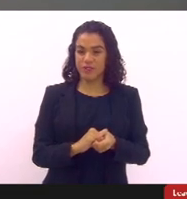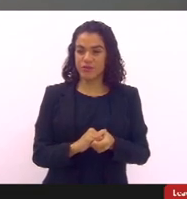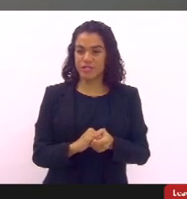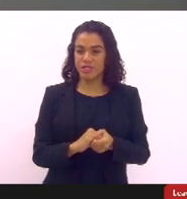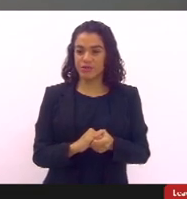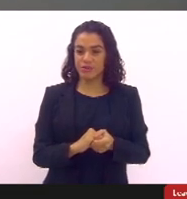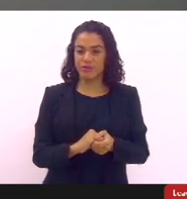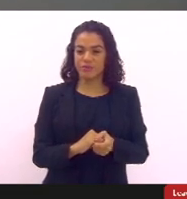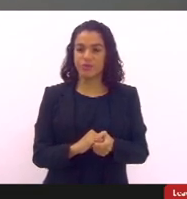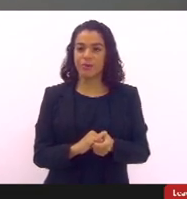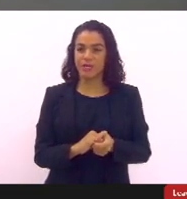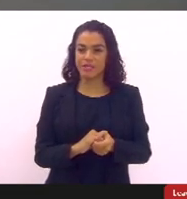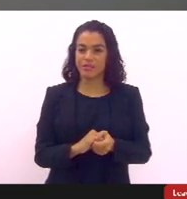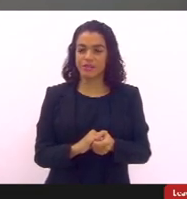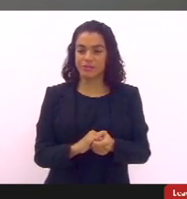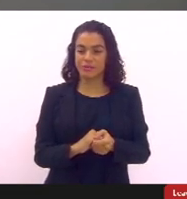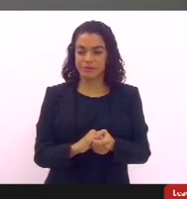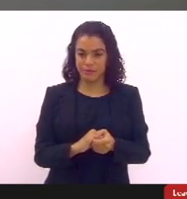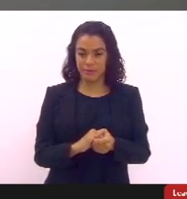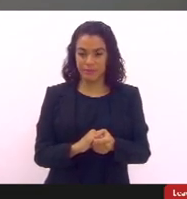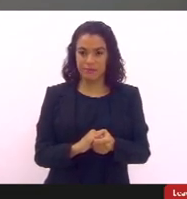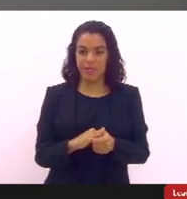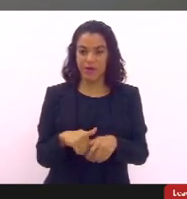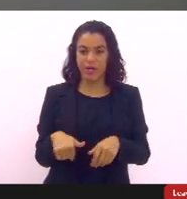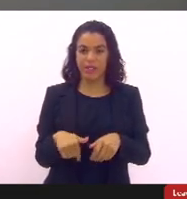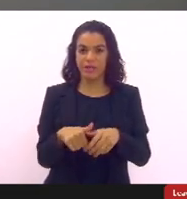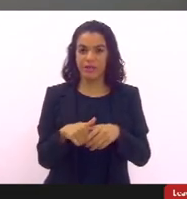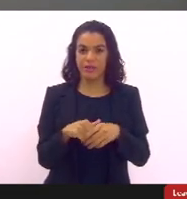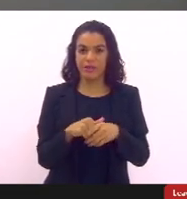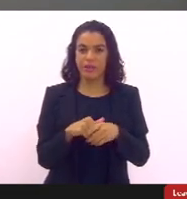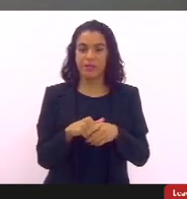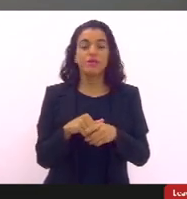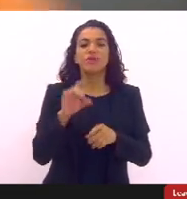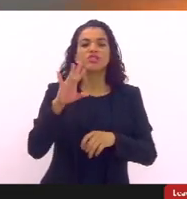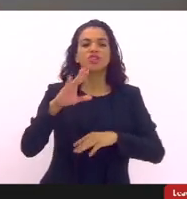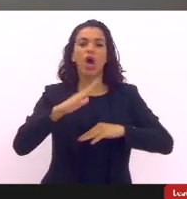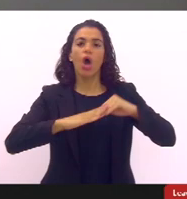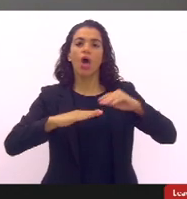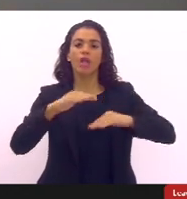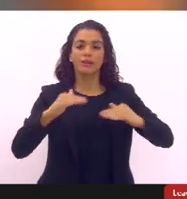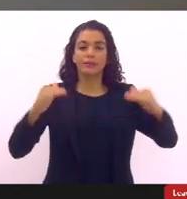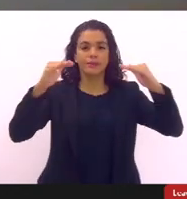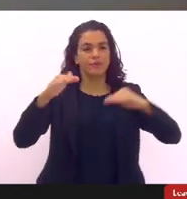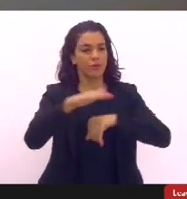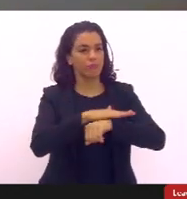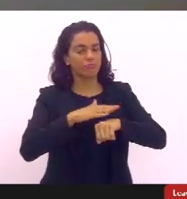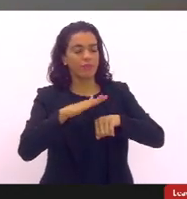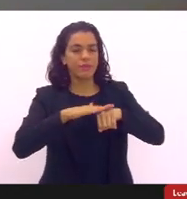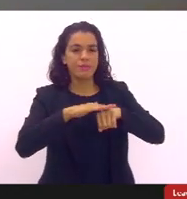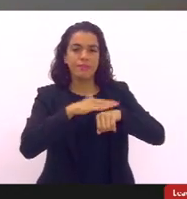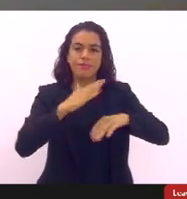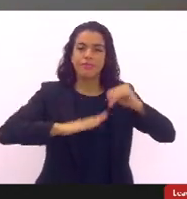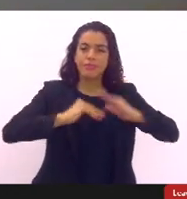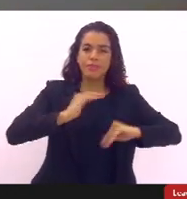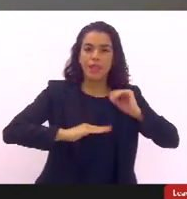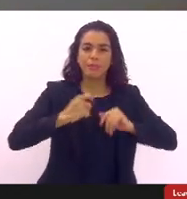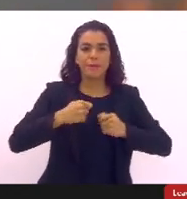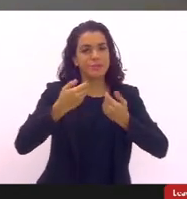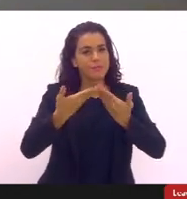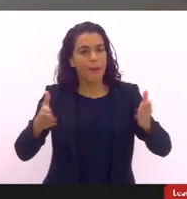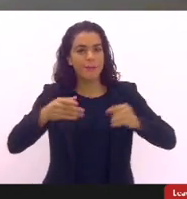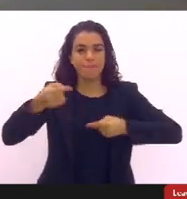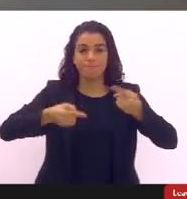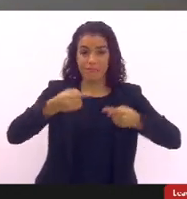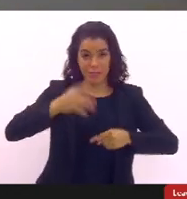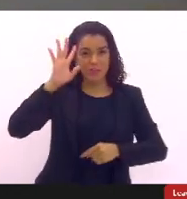de expert no assunto é importante. Não é só o nível técnico, acho que tem que abrir a discussão, porque